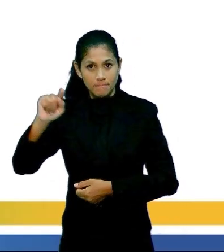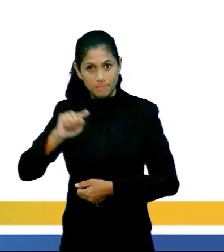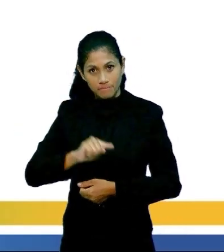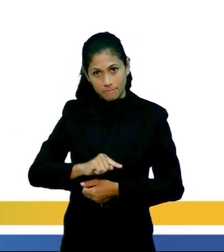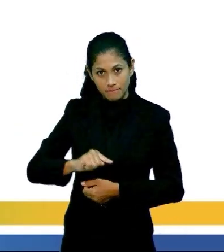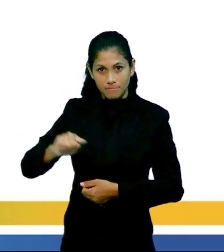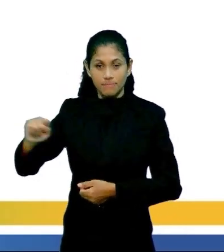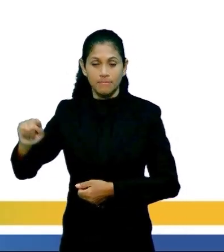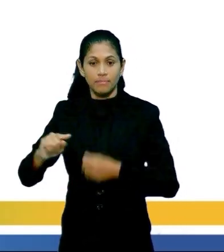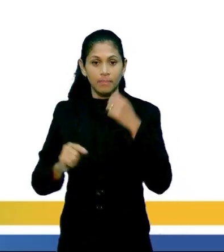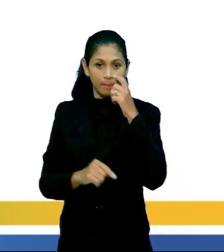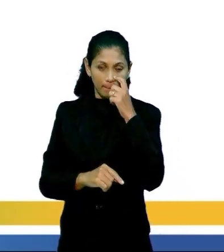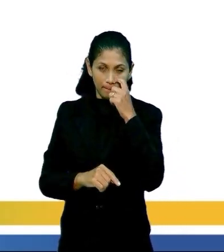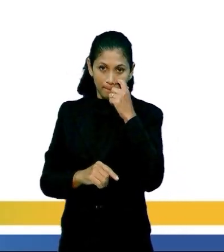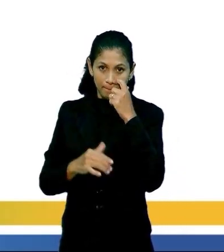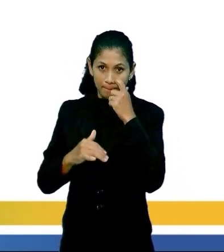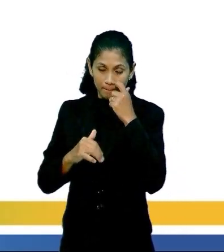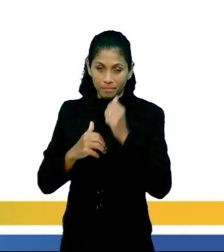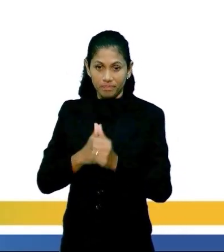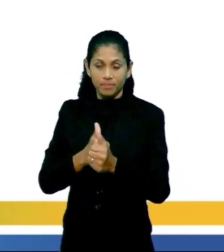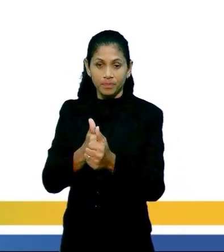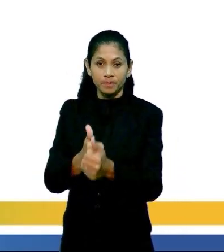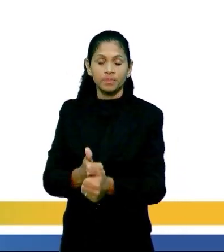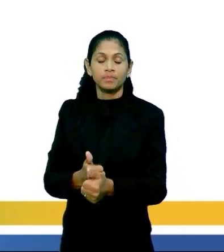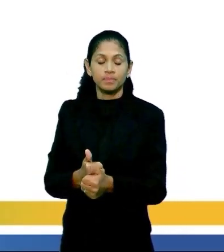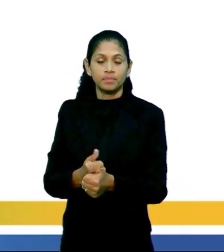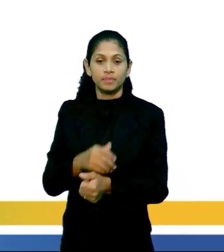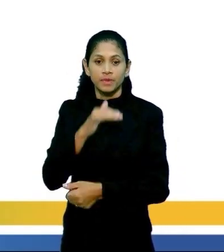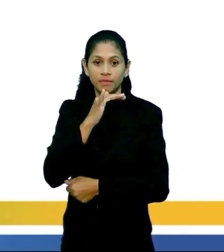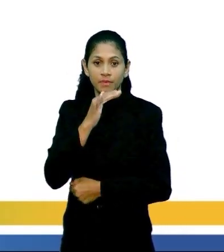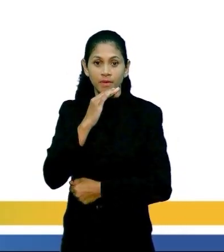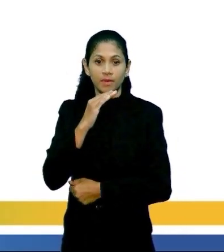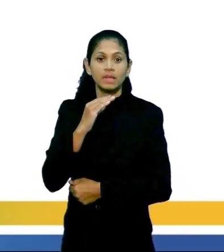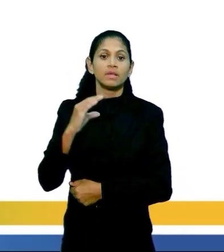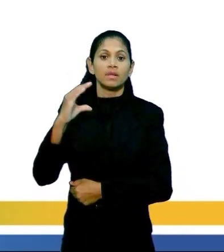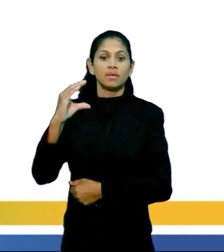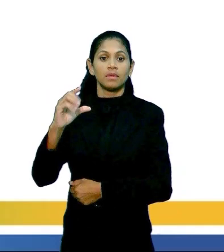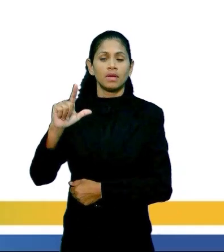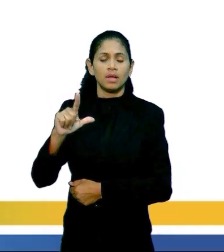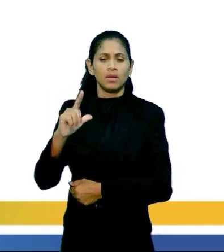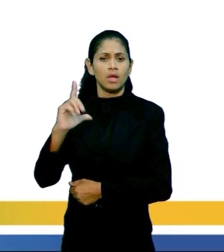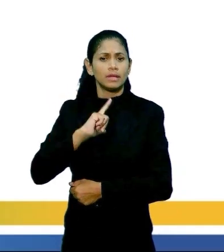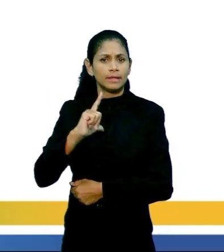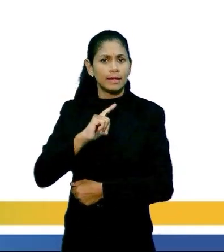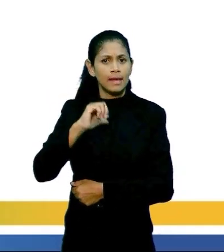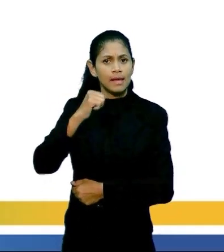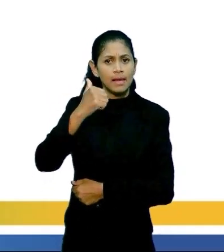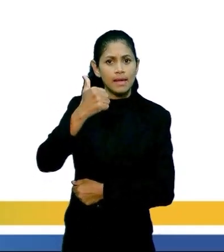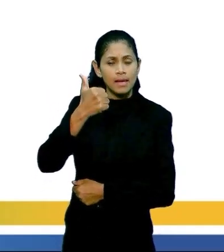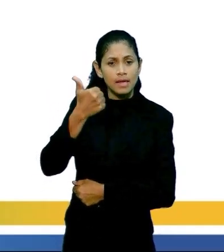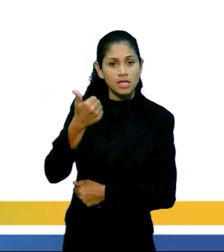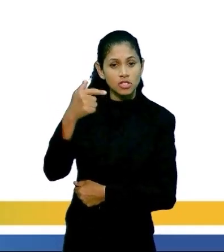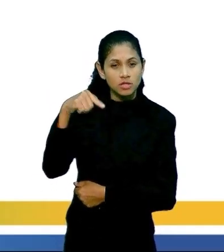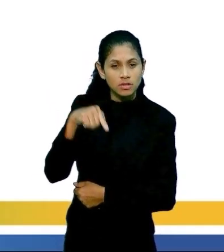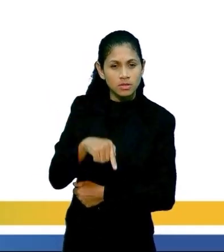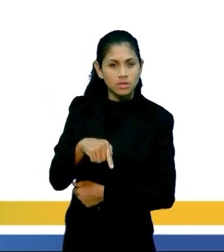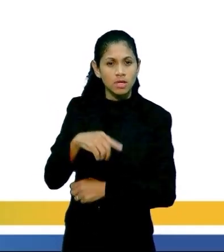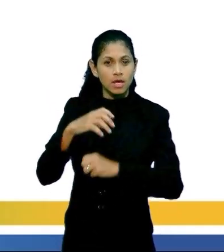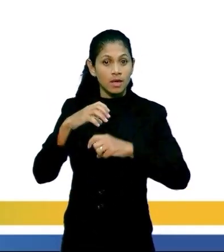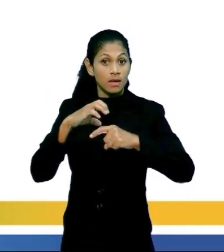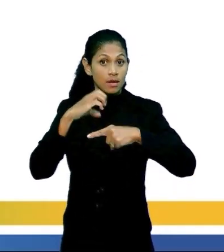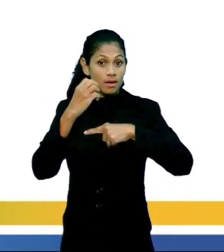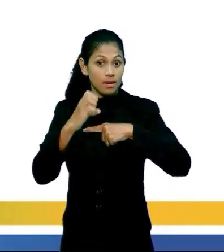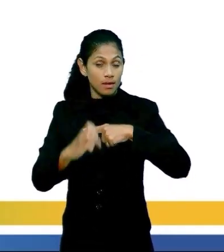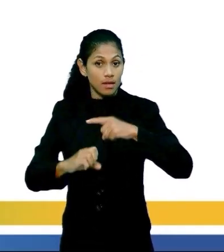do cloro, eu tenho 17 elétrons para distribuir. Aí você começa, um S2, aí o 2 lá de cima é o número